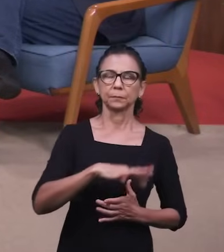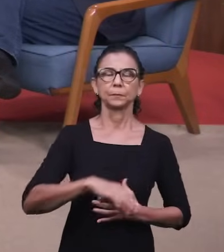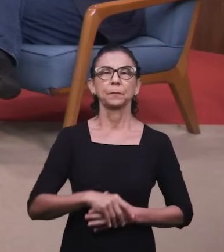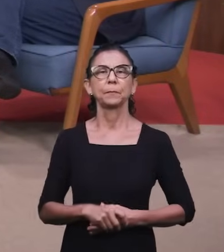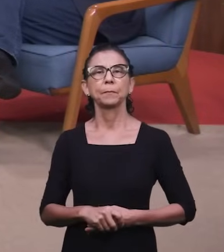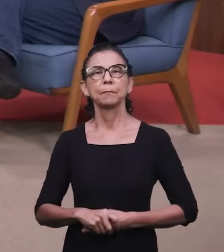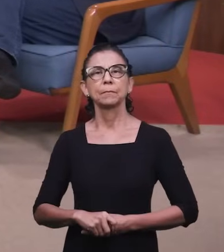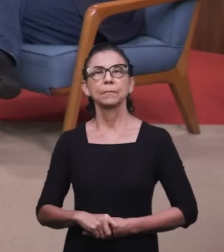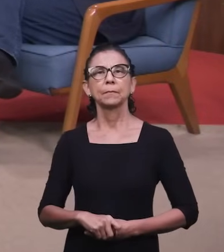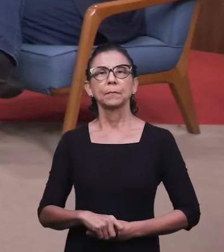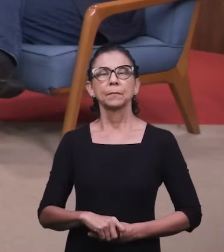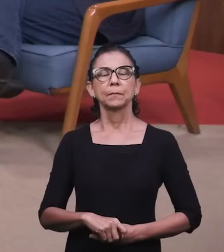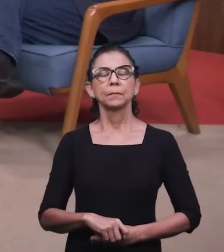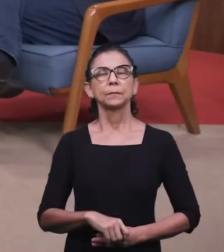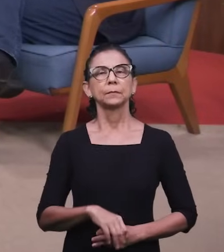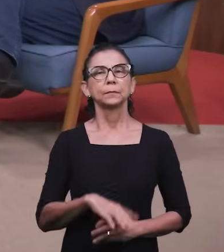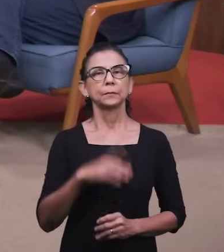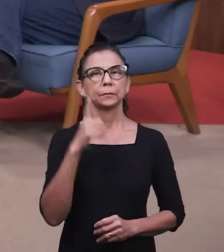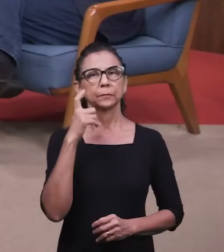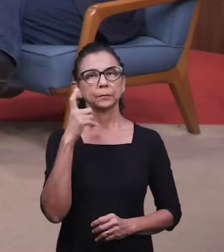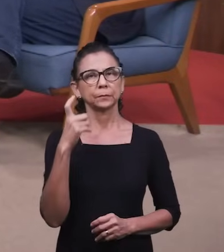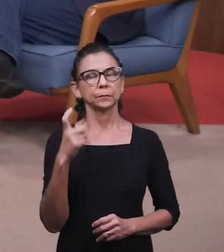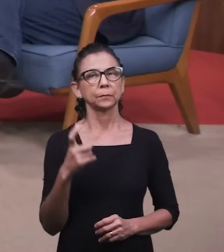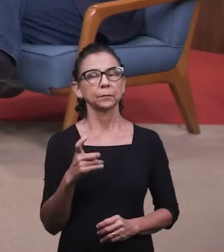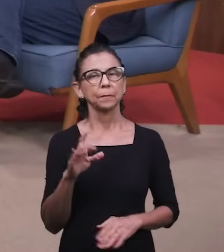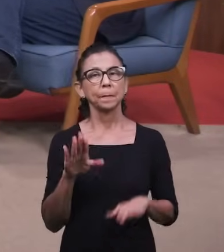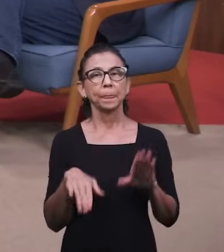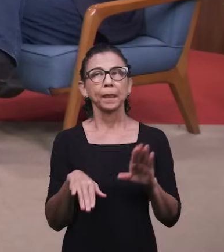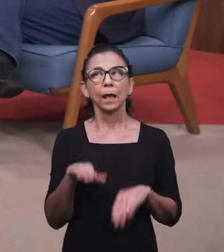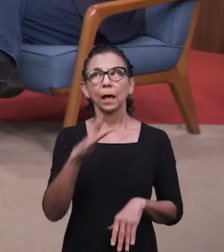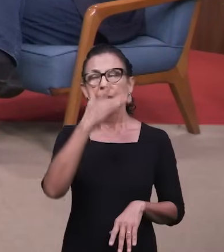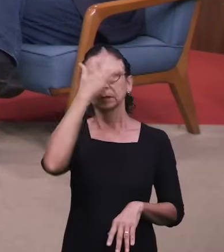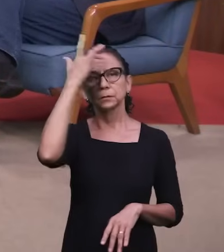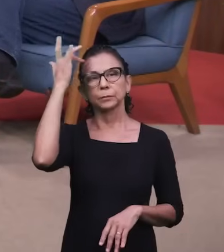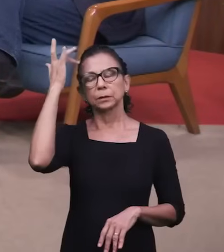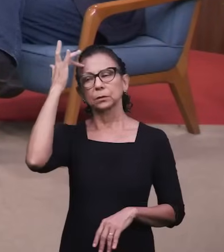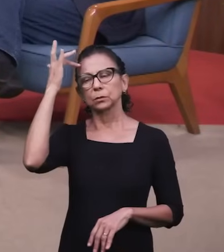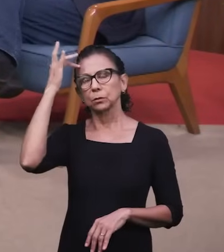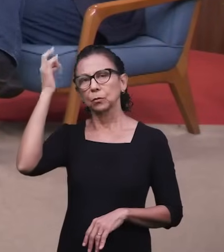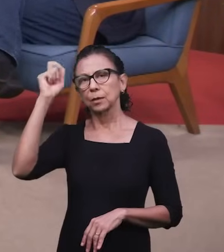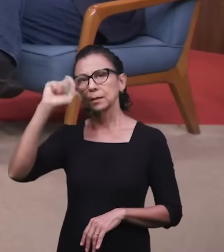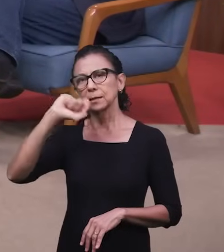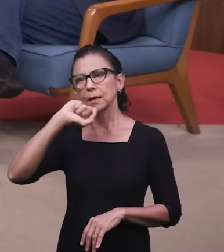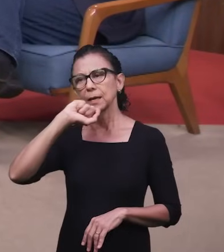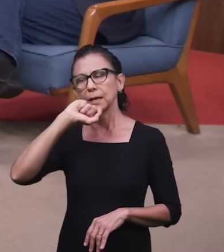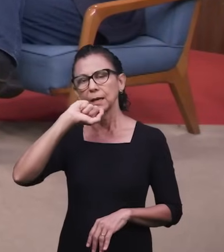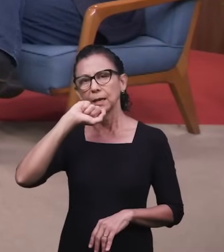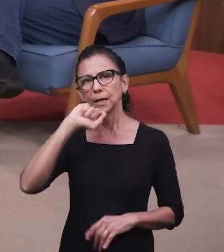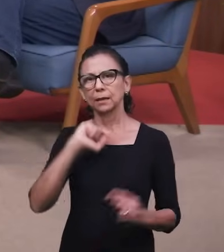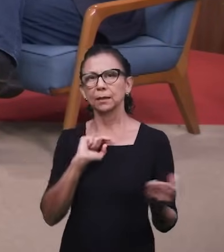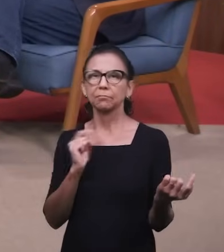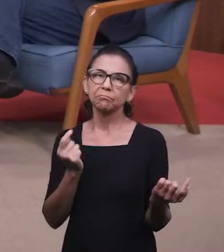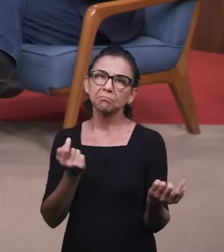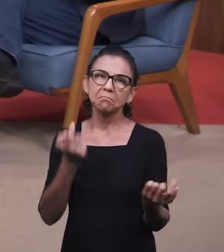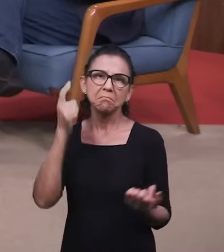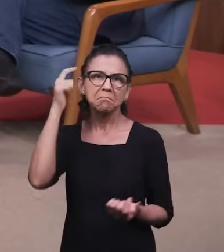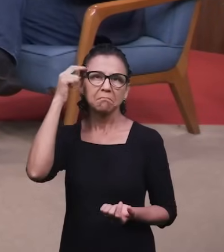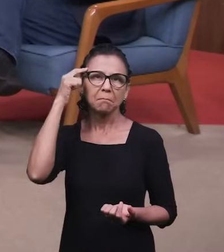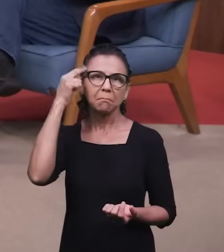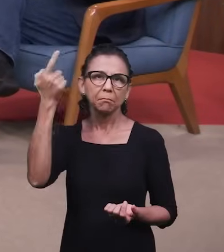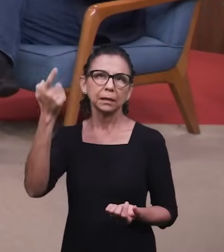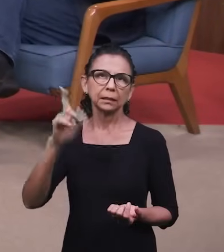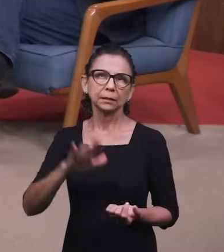isso é interessante, porque muitas vezes as pessoas vão com o objetivo de uma abordagem eminentemente